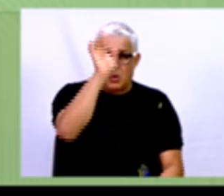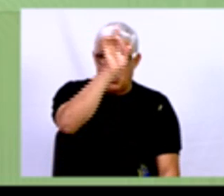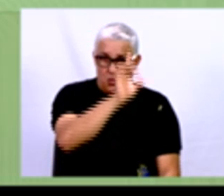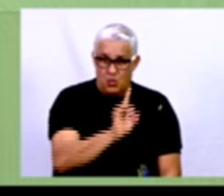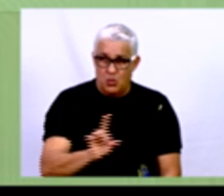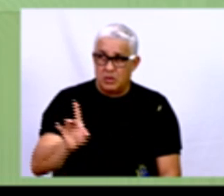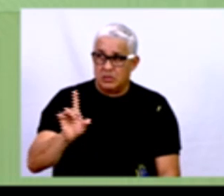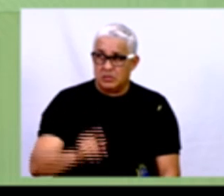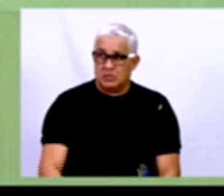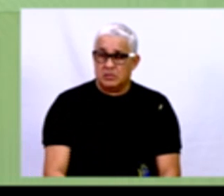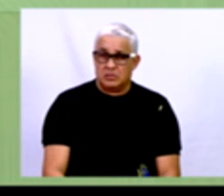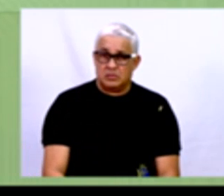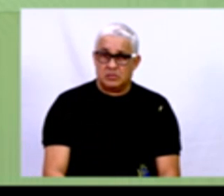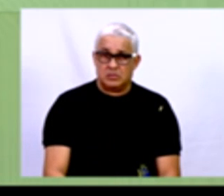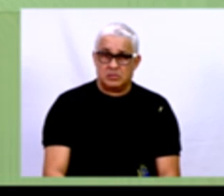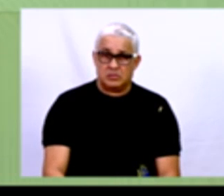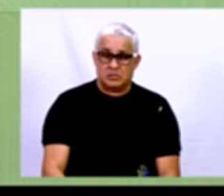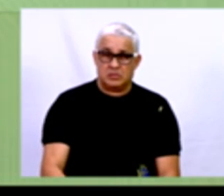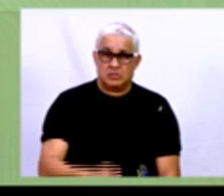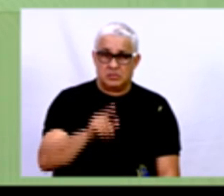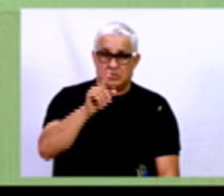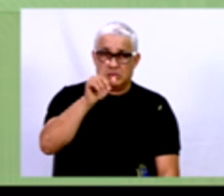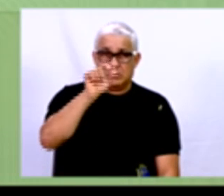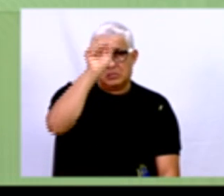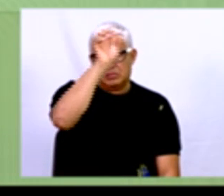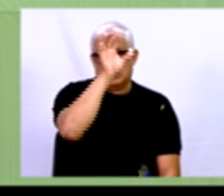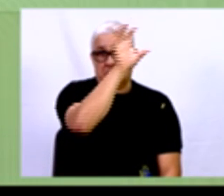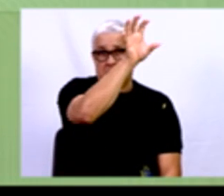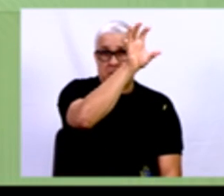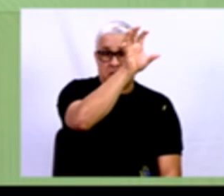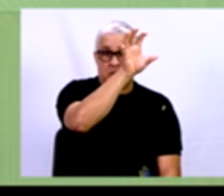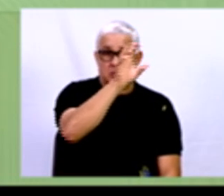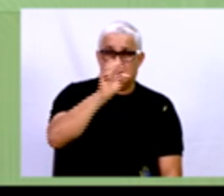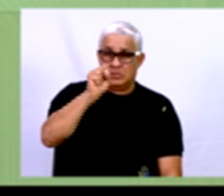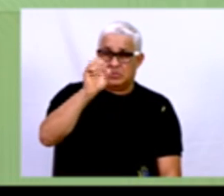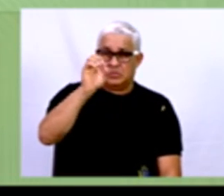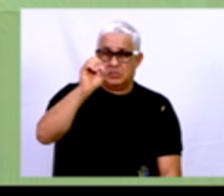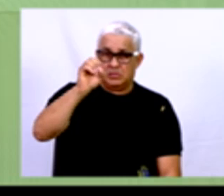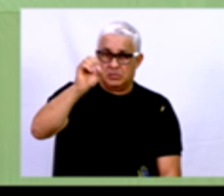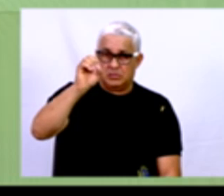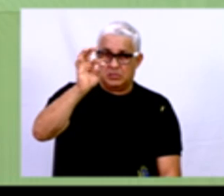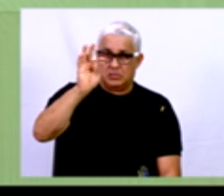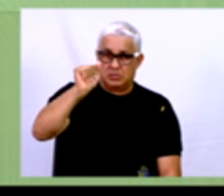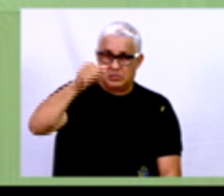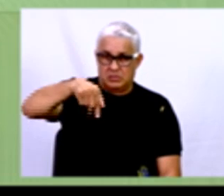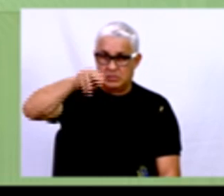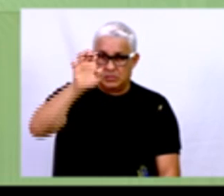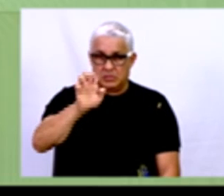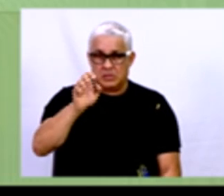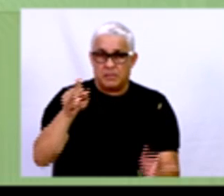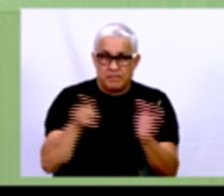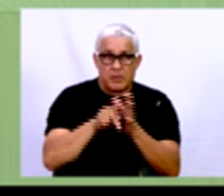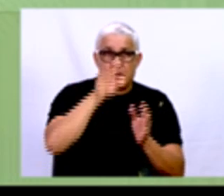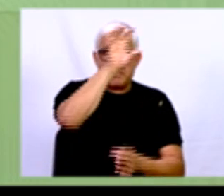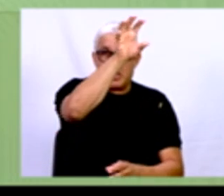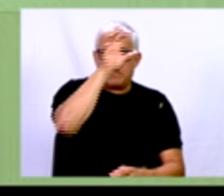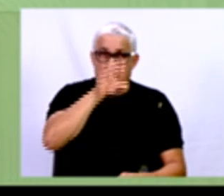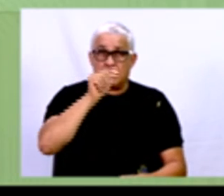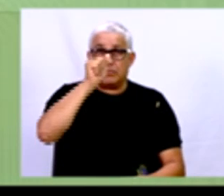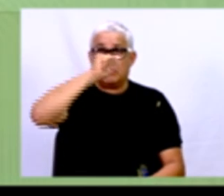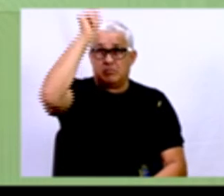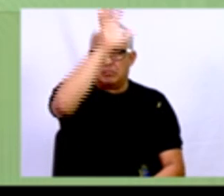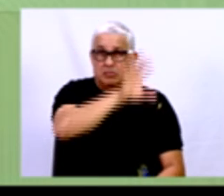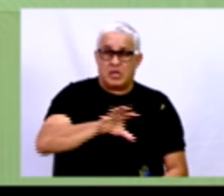delas. A variação geográfica diz respeito aos sotaques regionais, né? Então, dentro do Brasil, nós temos